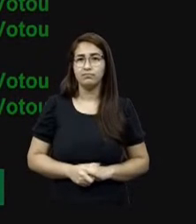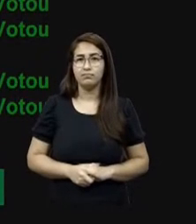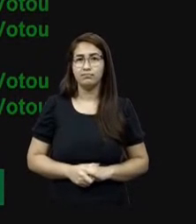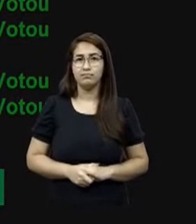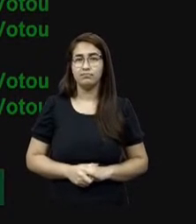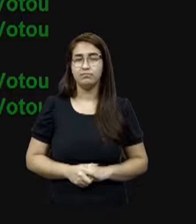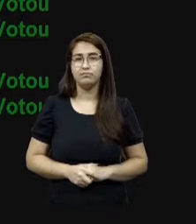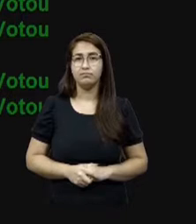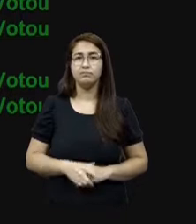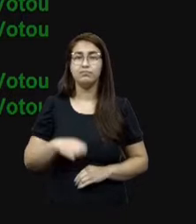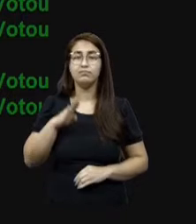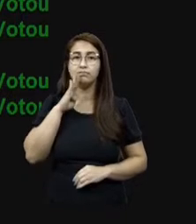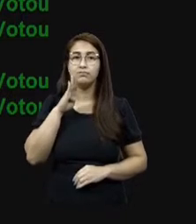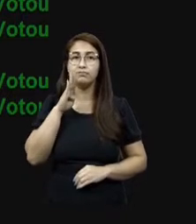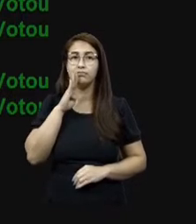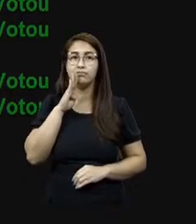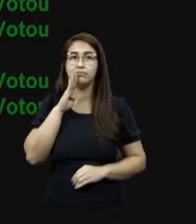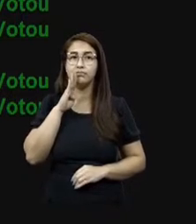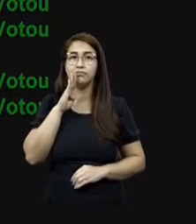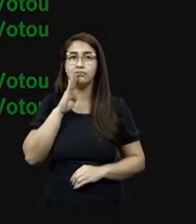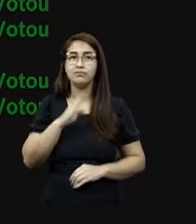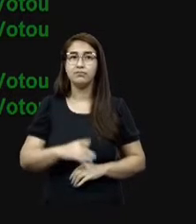Deputado Berlanda.